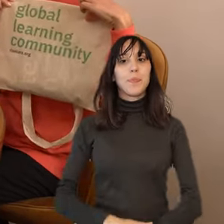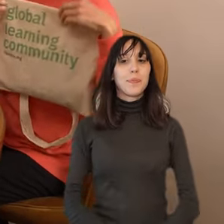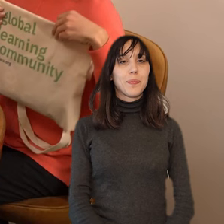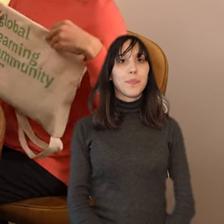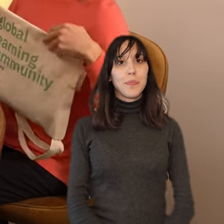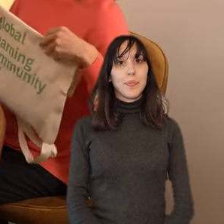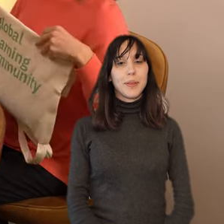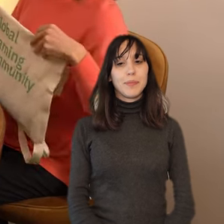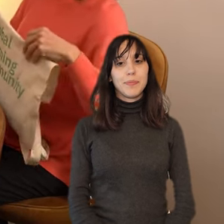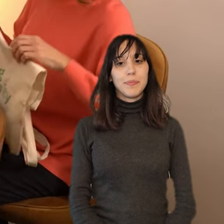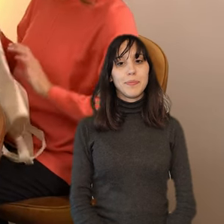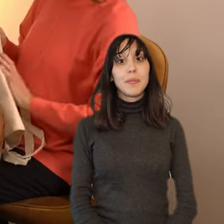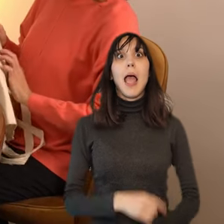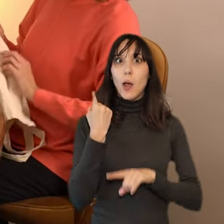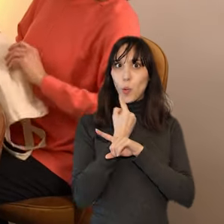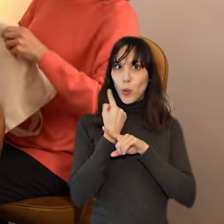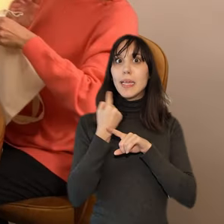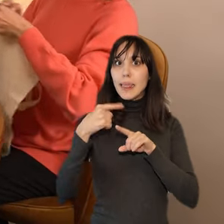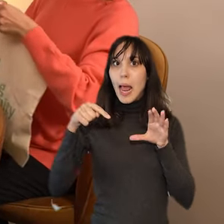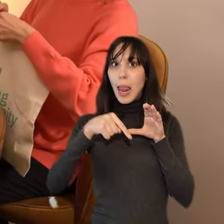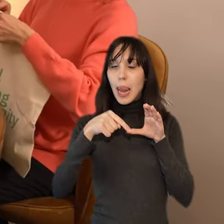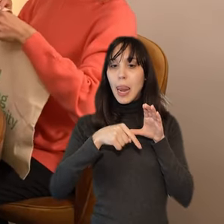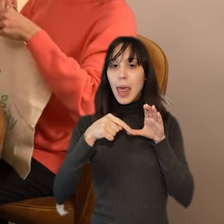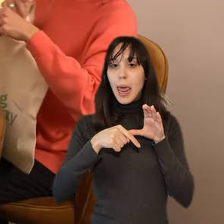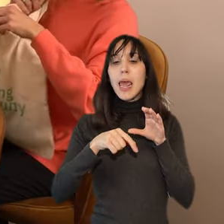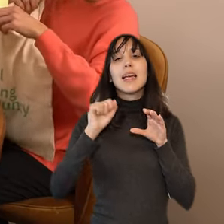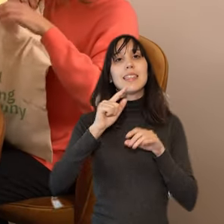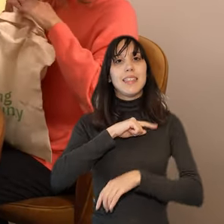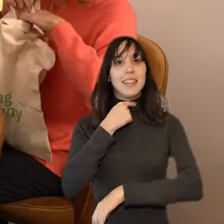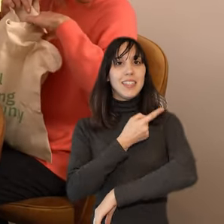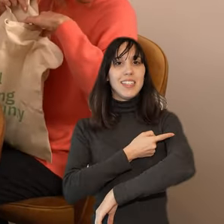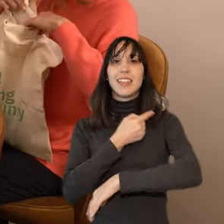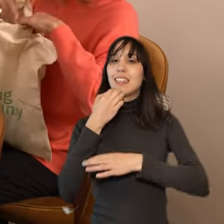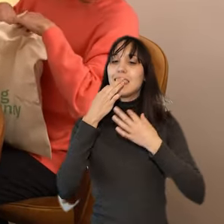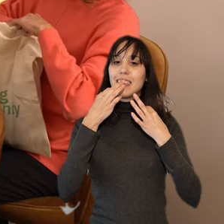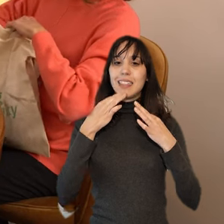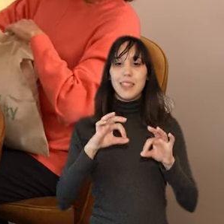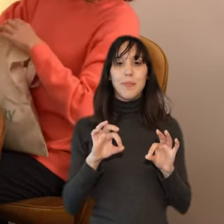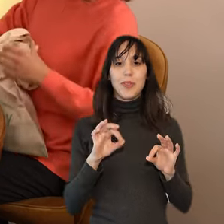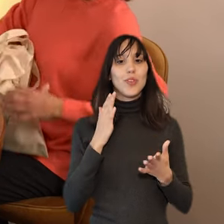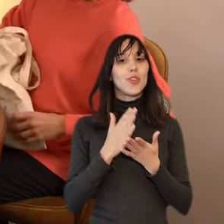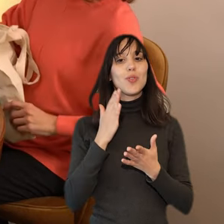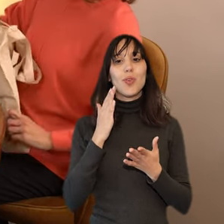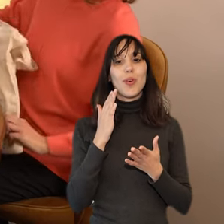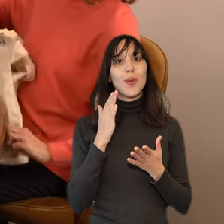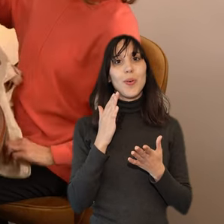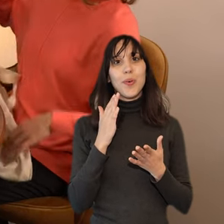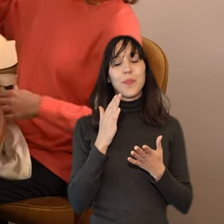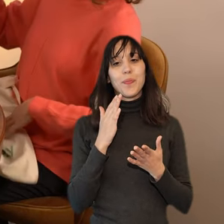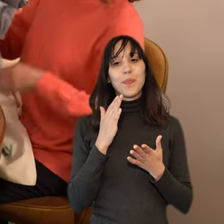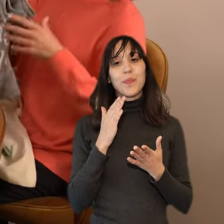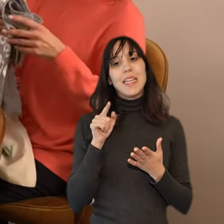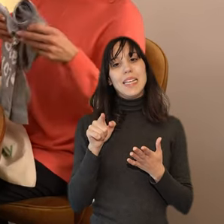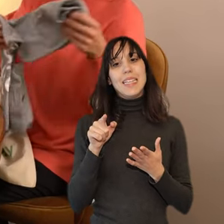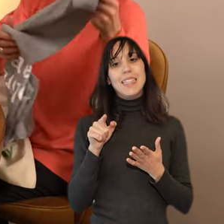ainda tem qualquer coisa aí dentro tem tem um tem uma tshirt muito simples só mesmo para esta